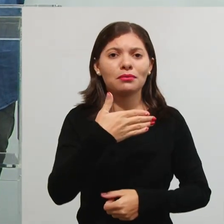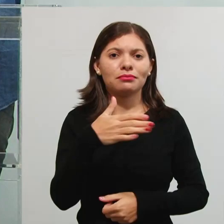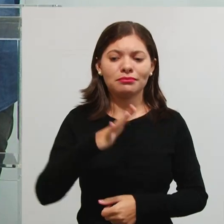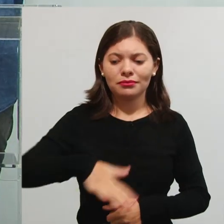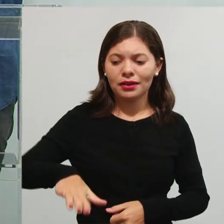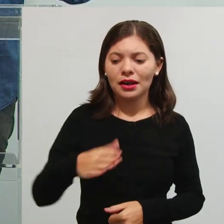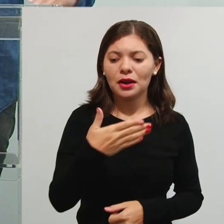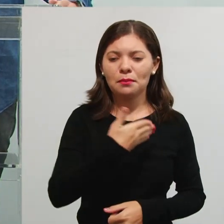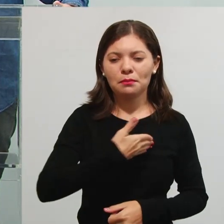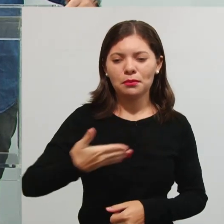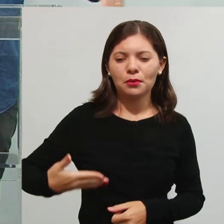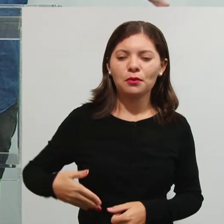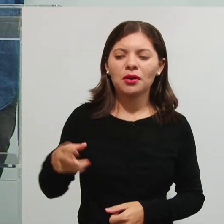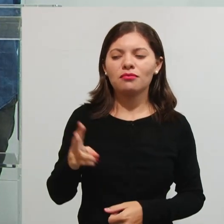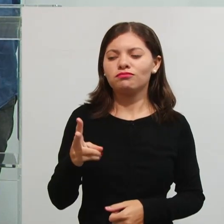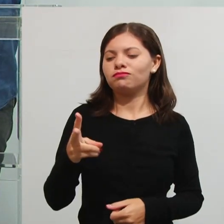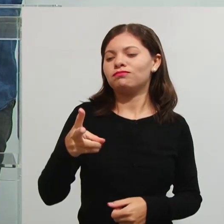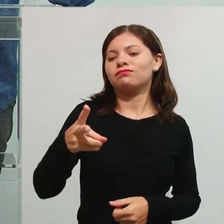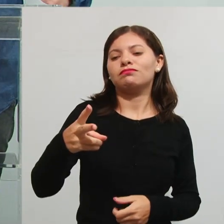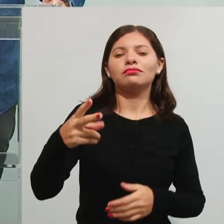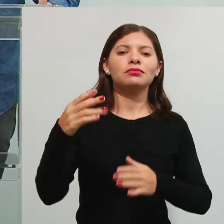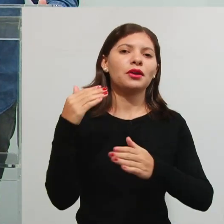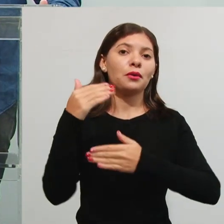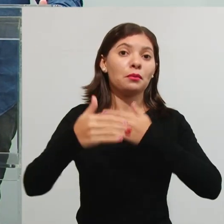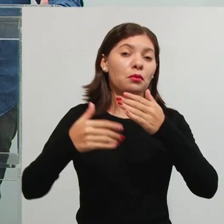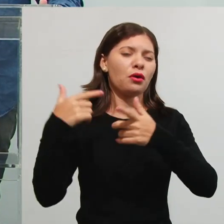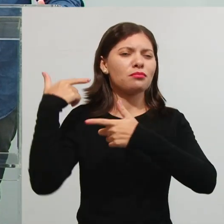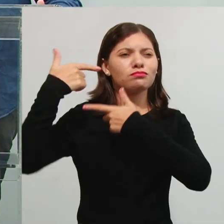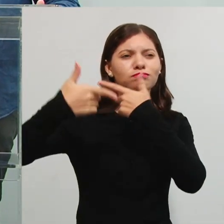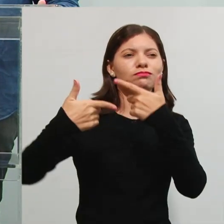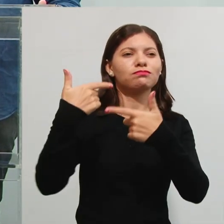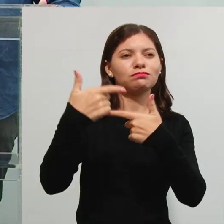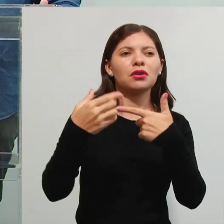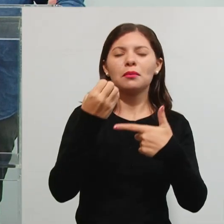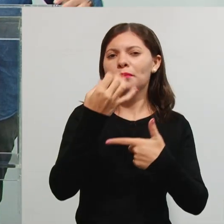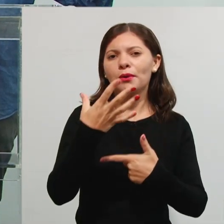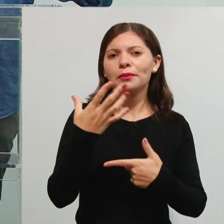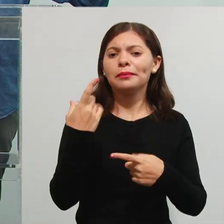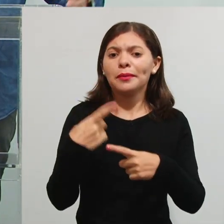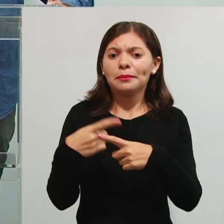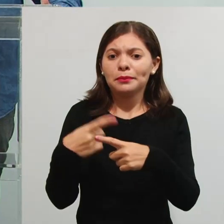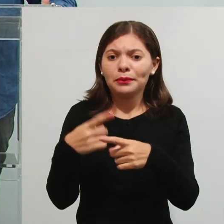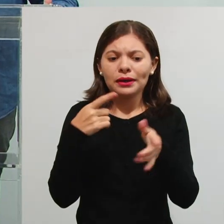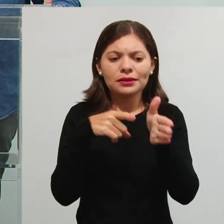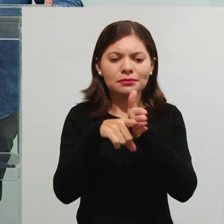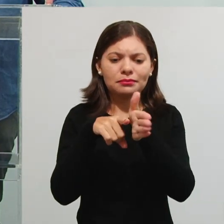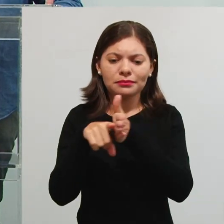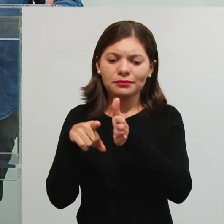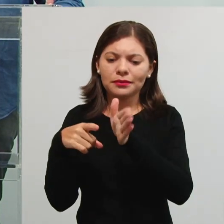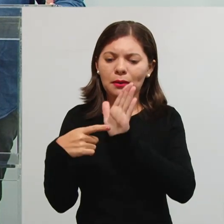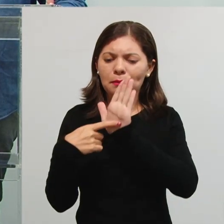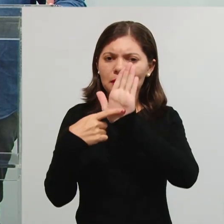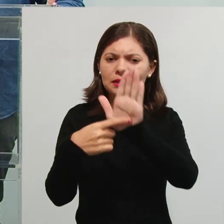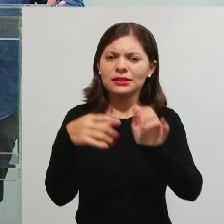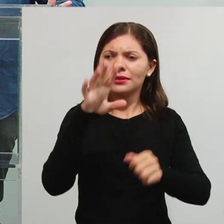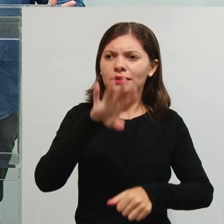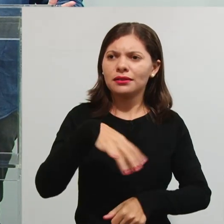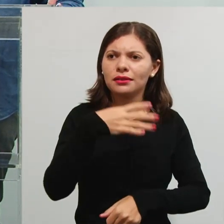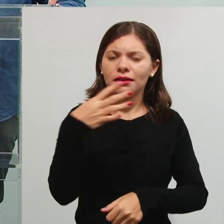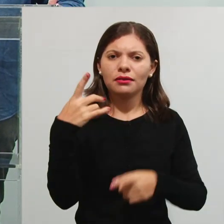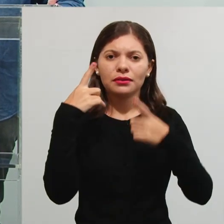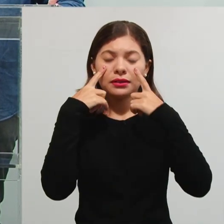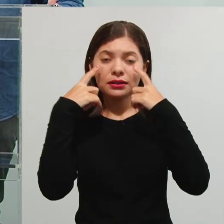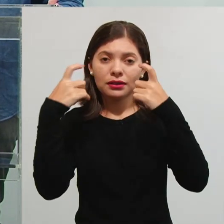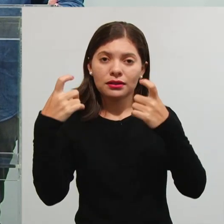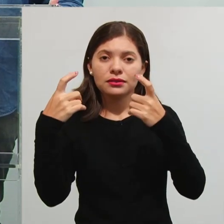tem estabilidade, você tem os avanços na carreira. Por que que essa pesquisa mostra, assim, um alto interesse em ser dono